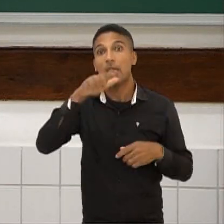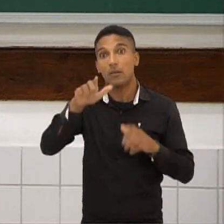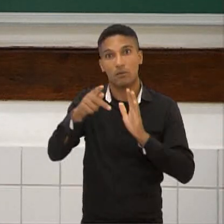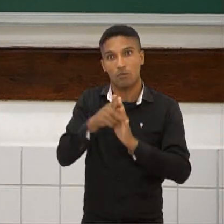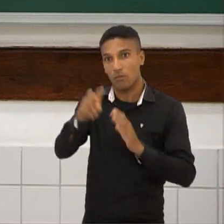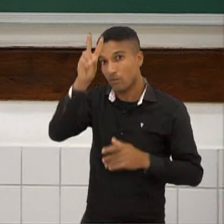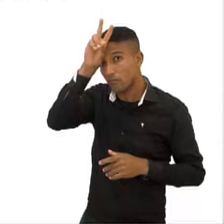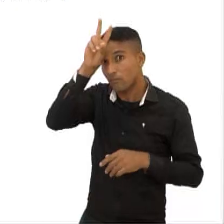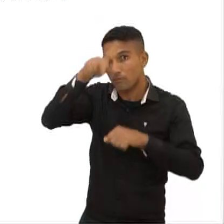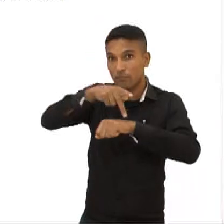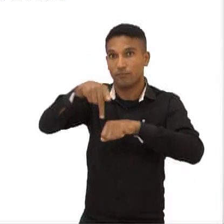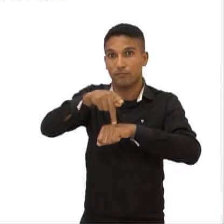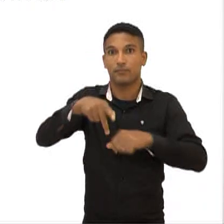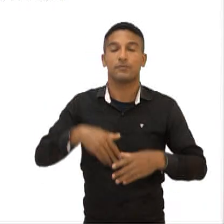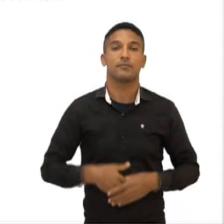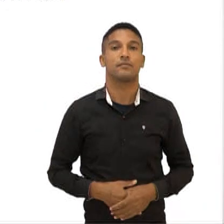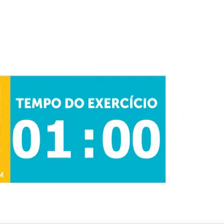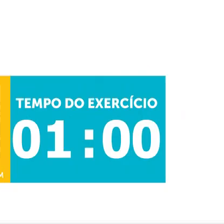Peru.